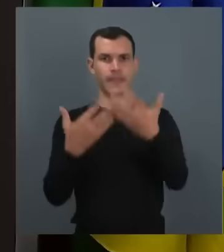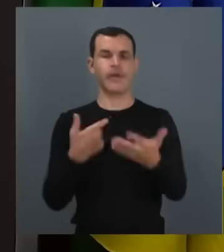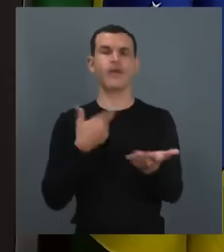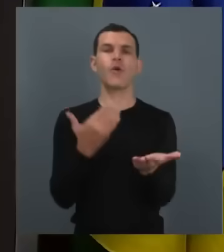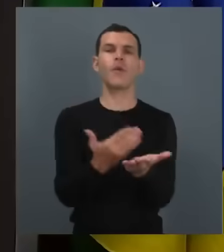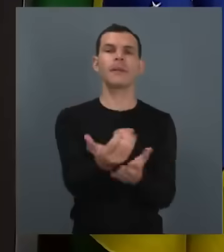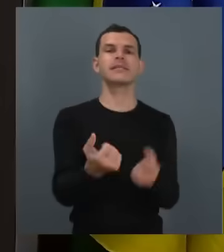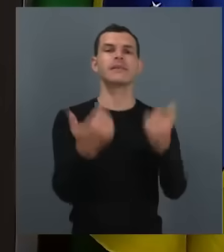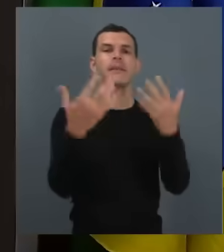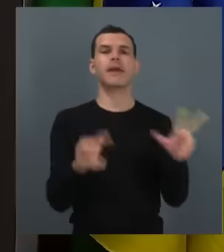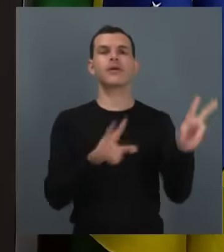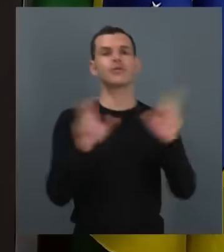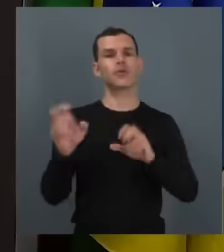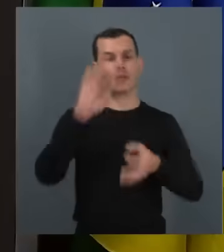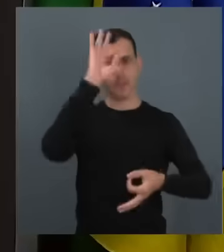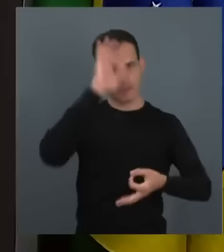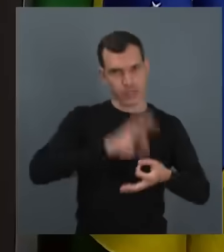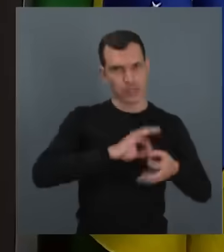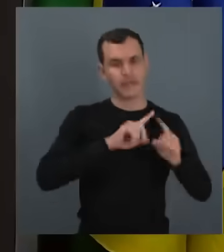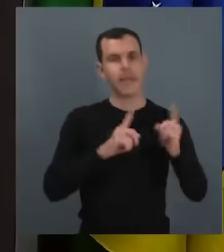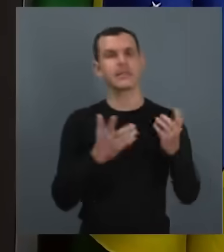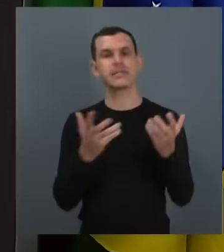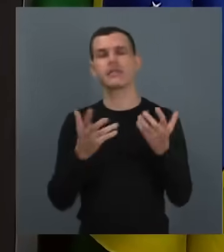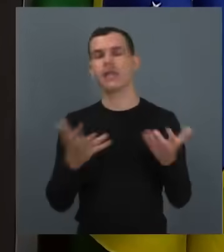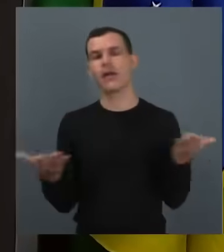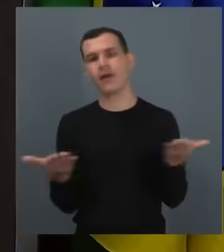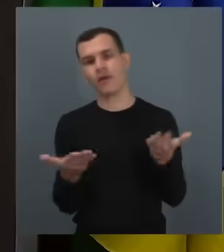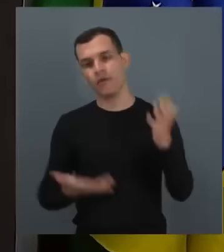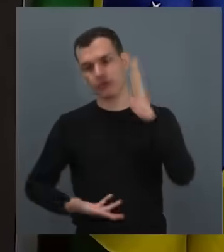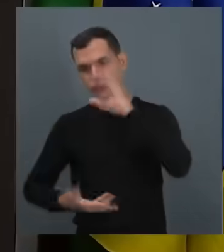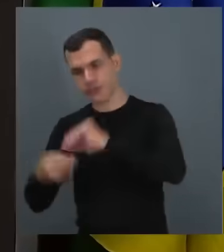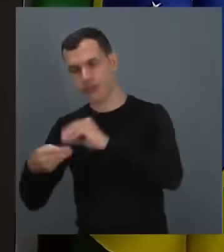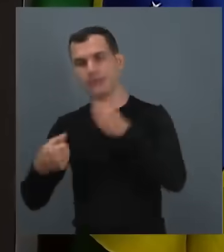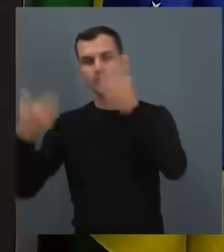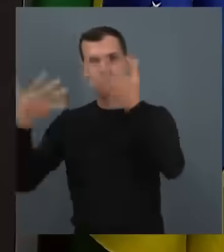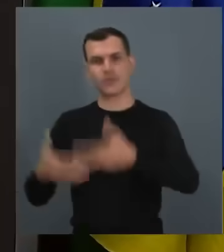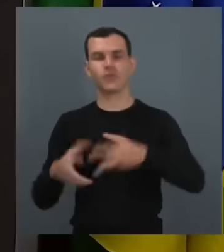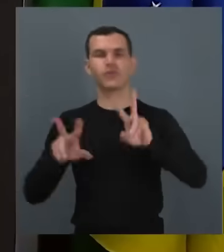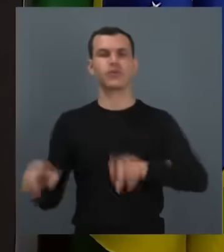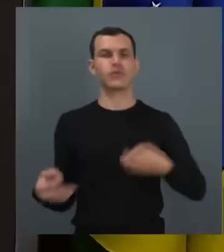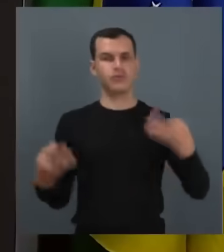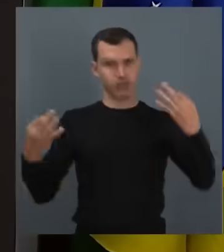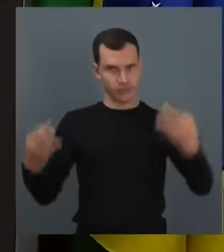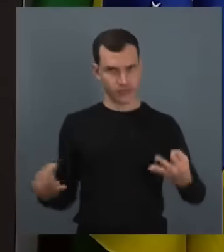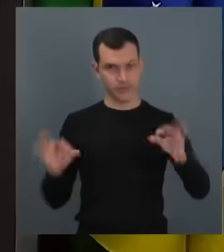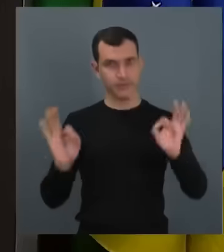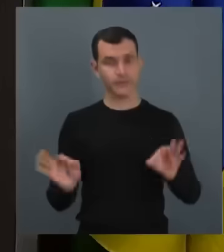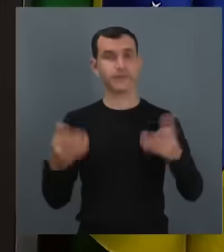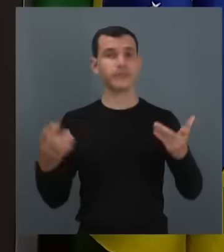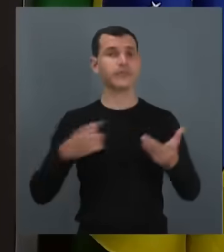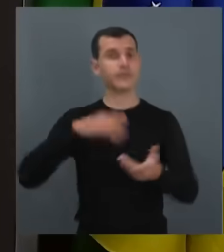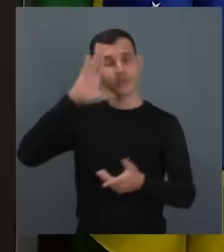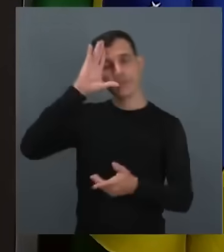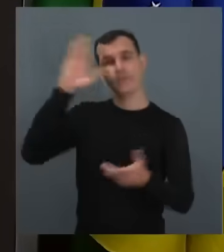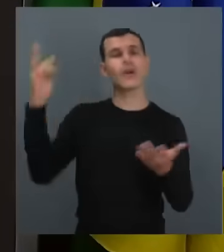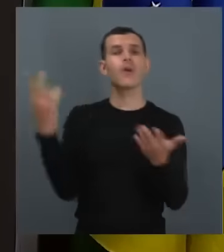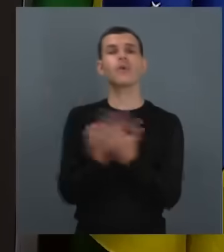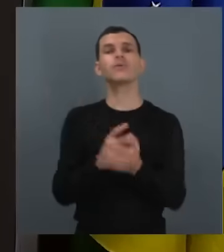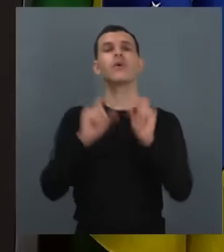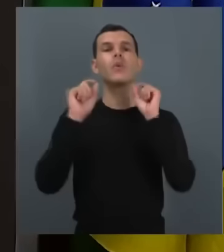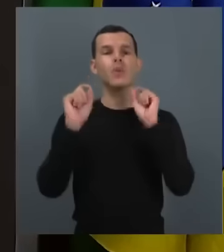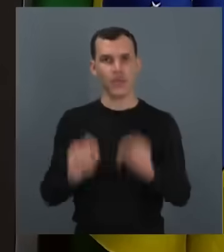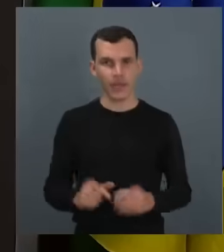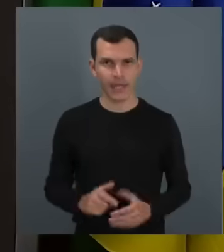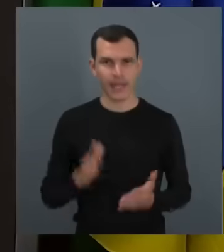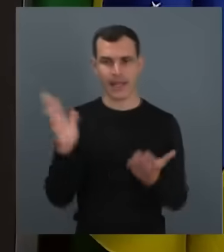com o budismo. A maior propaganda que o espiritismo teve na história, e eu sou espírita, foi queimarem os